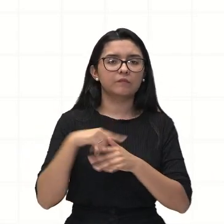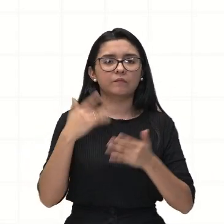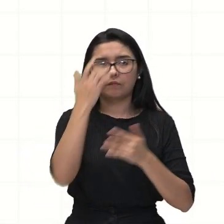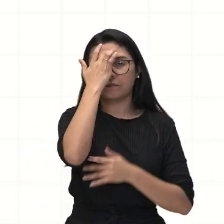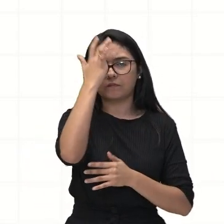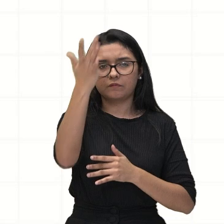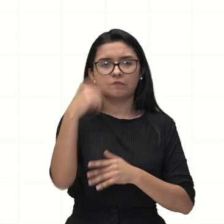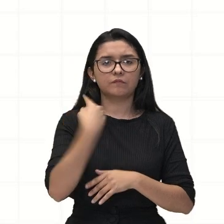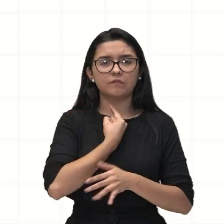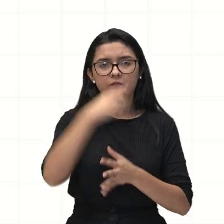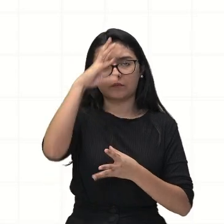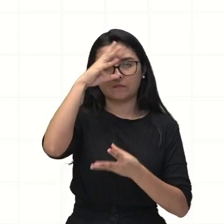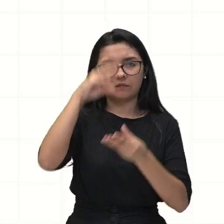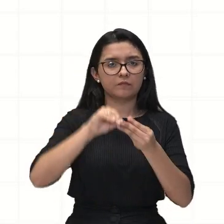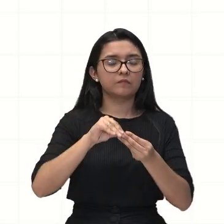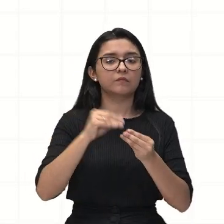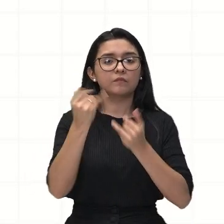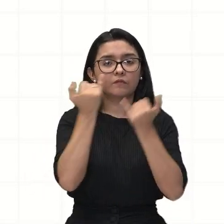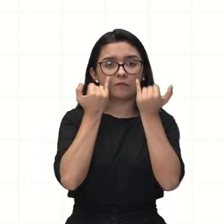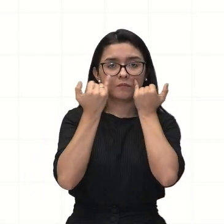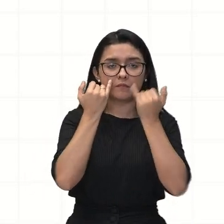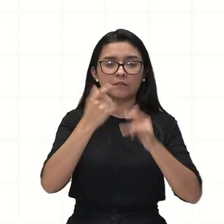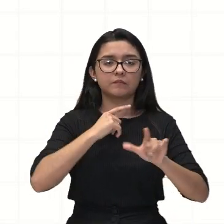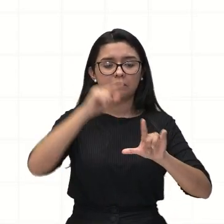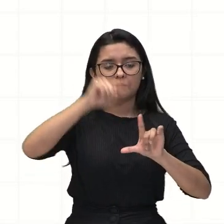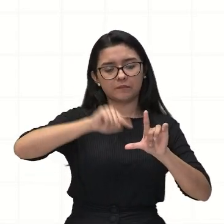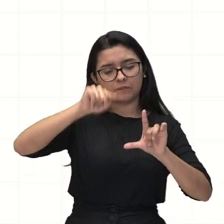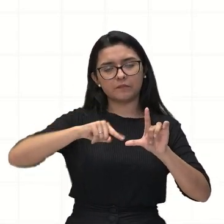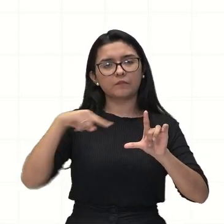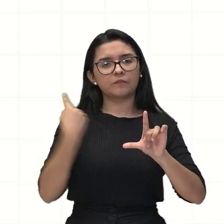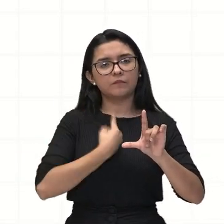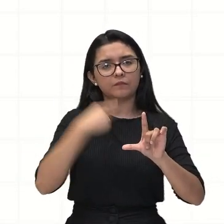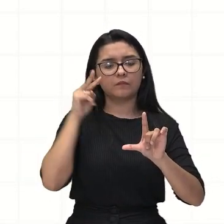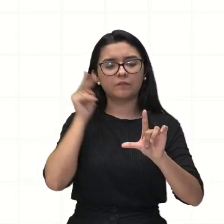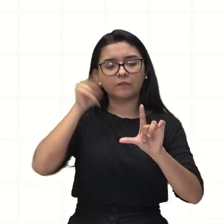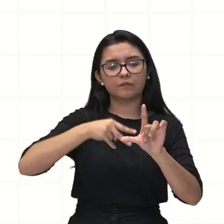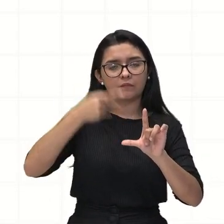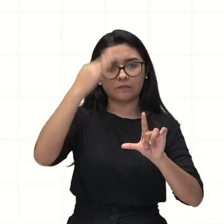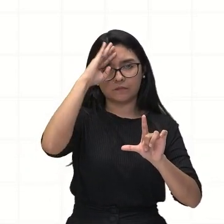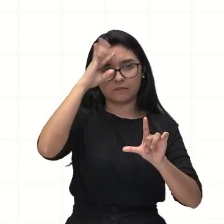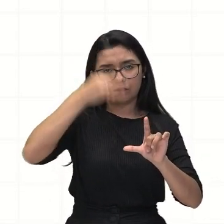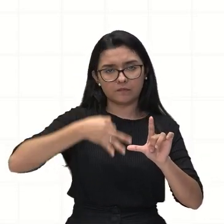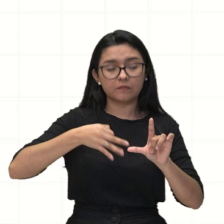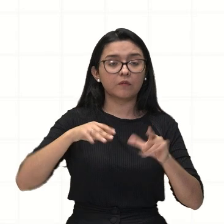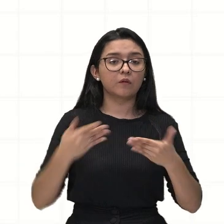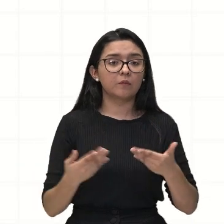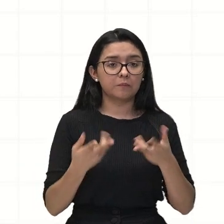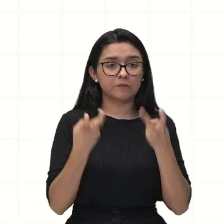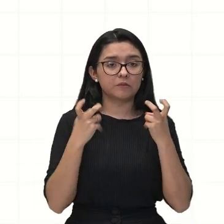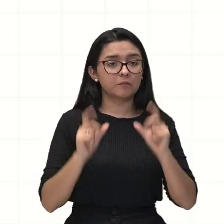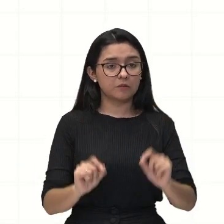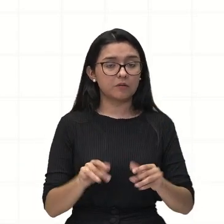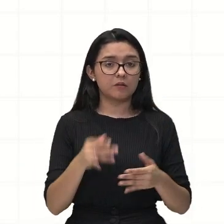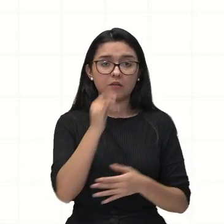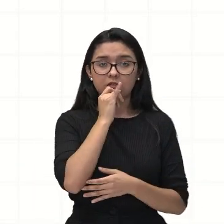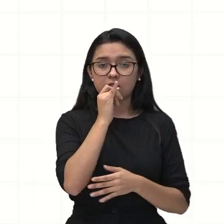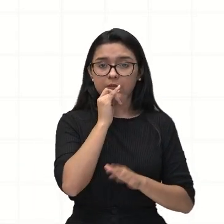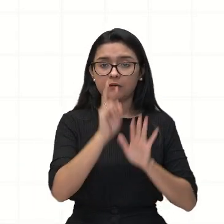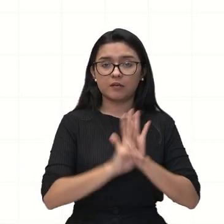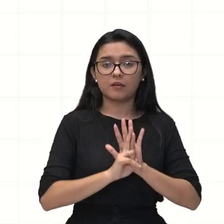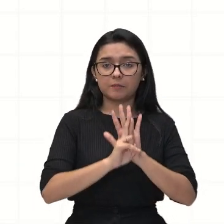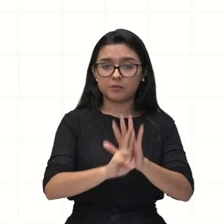das informações apresentadas nesse conjunto. Então, observem só. Quando fala em